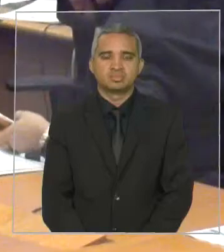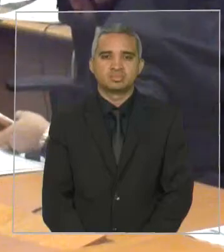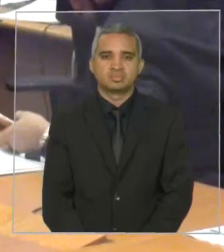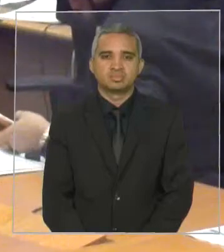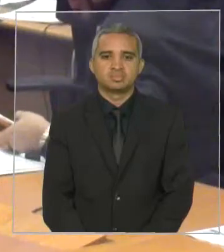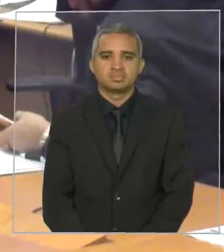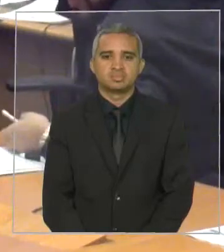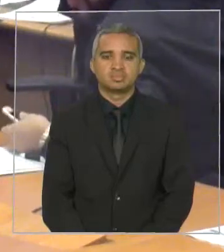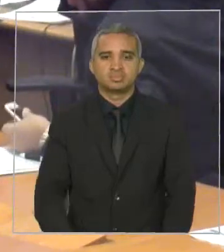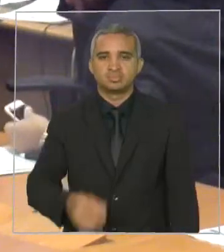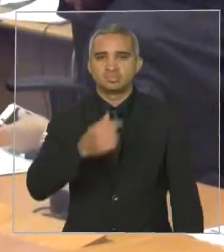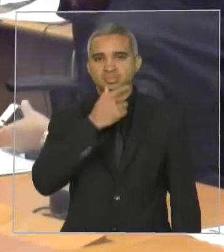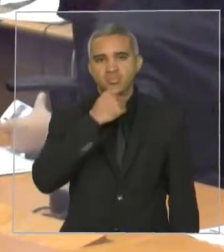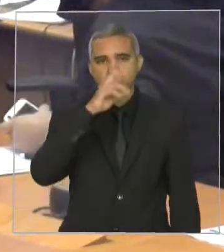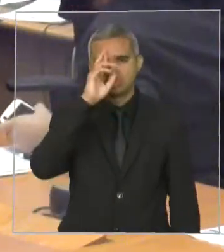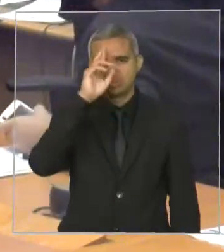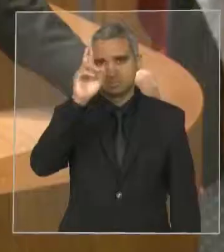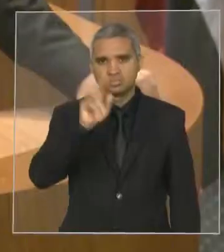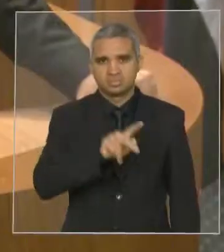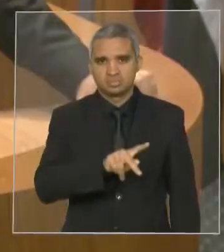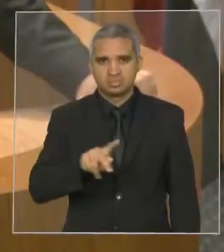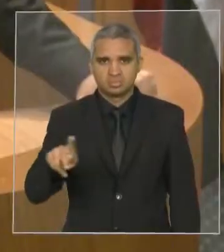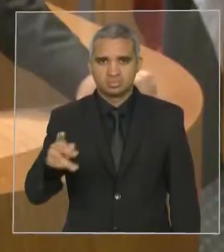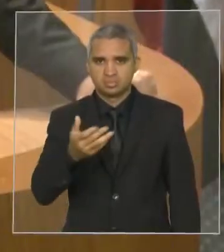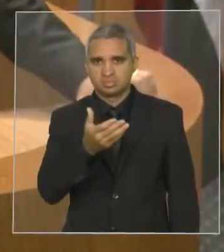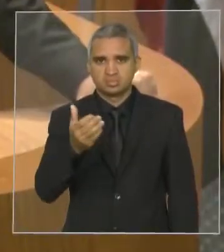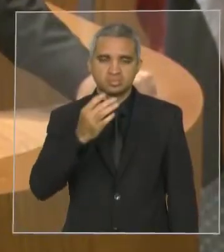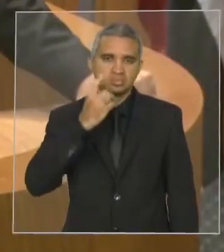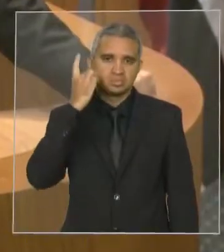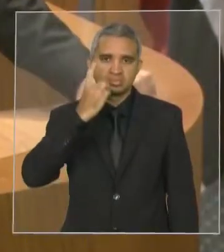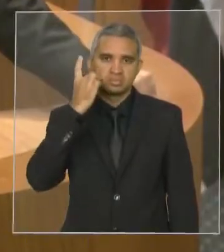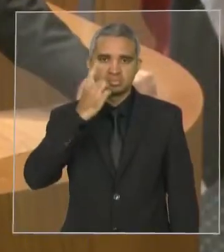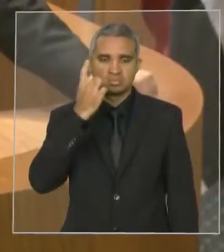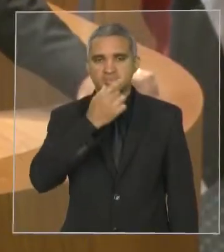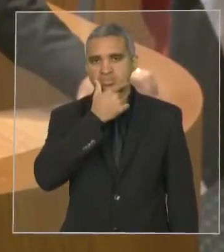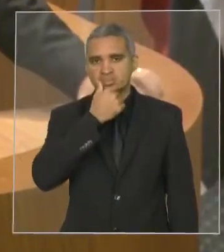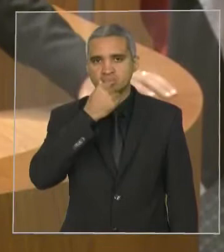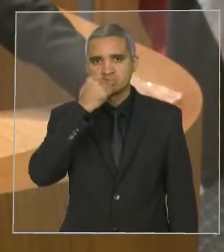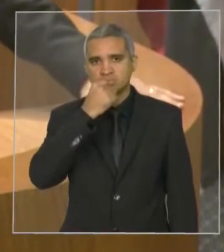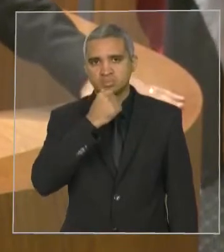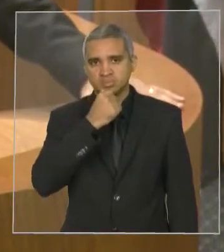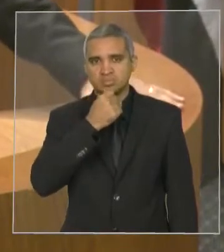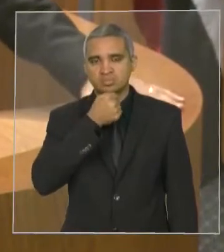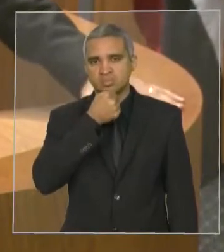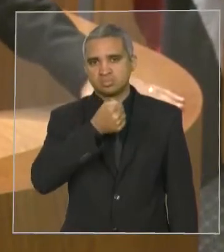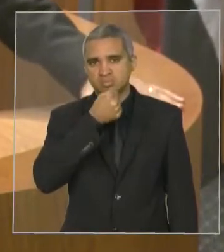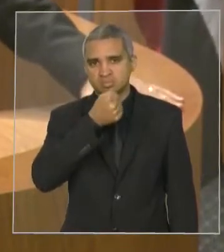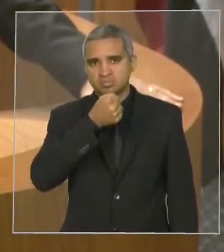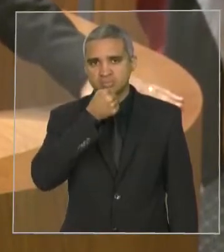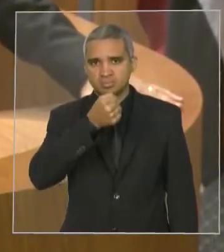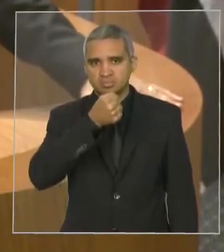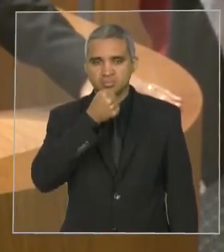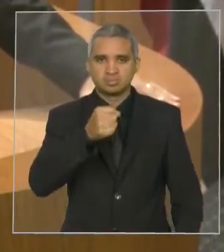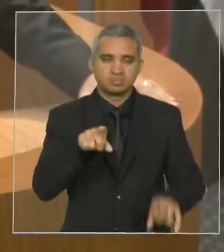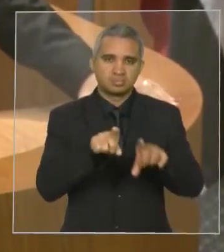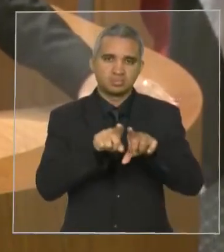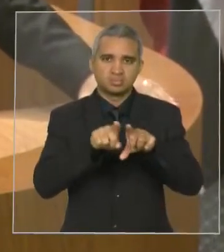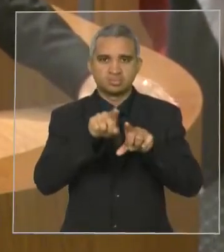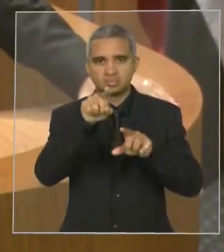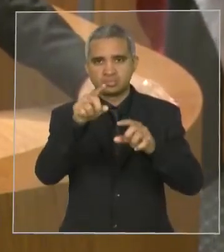sou presidente e deputados deputadas imprensa todos que assistem à